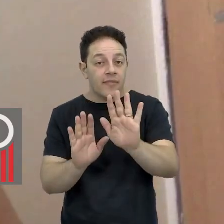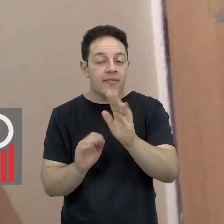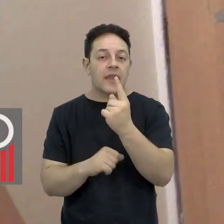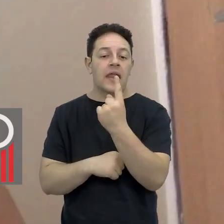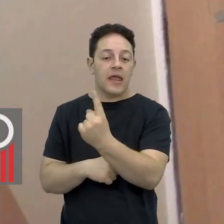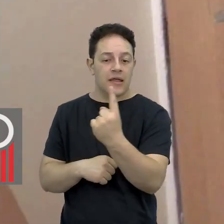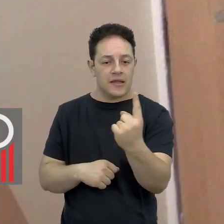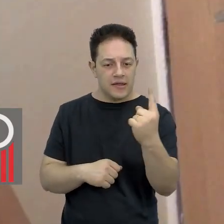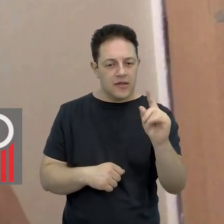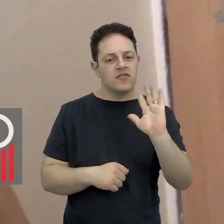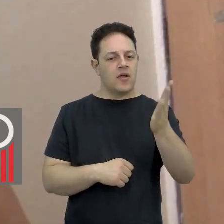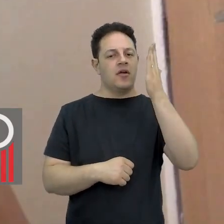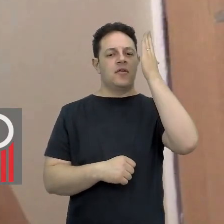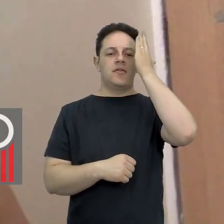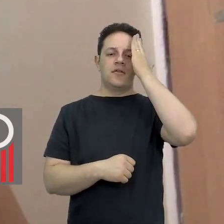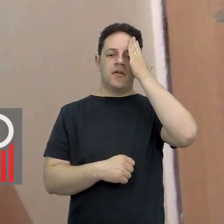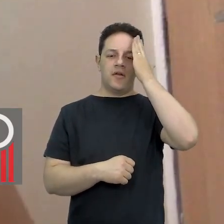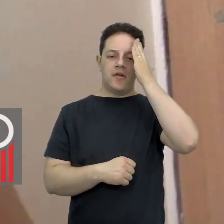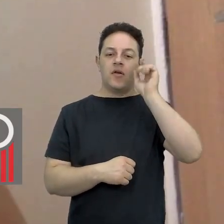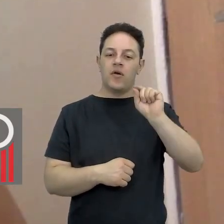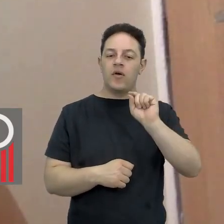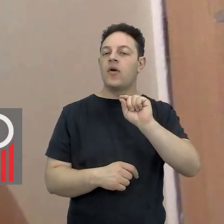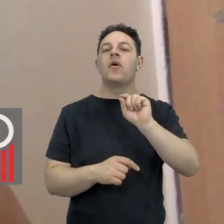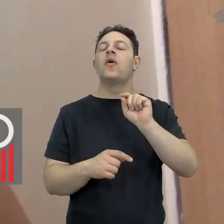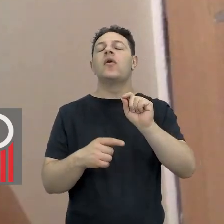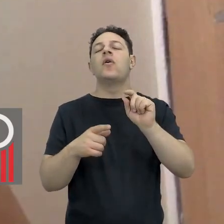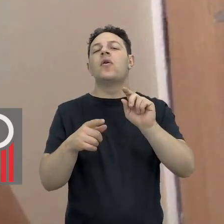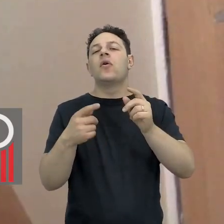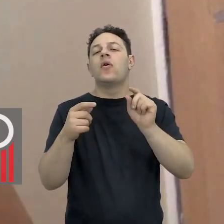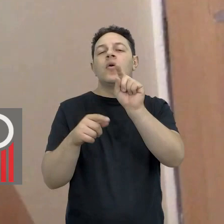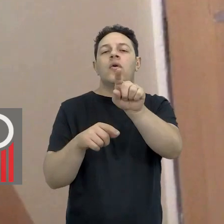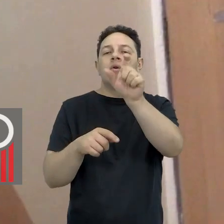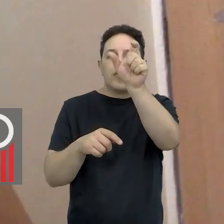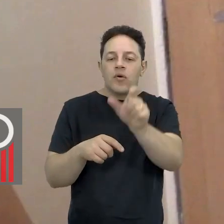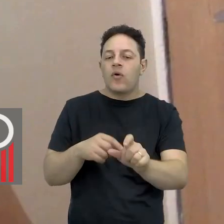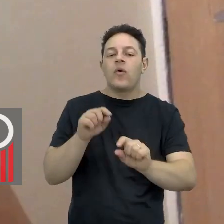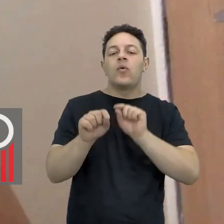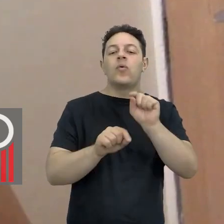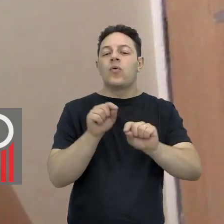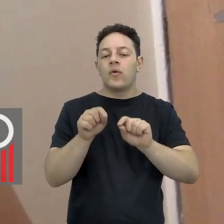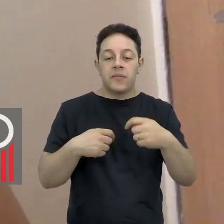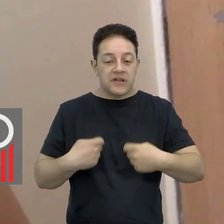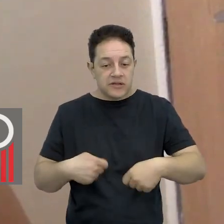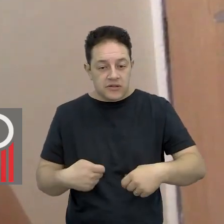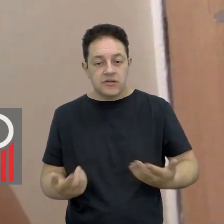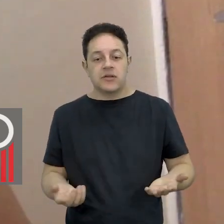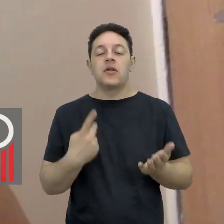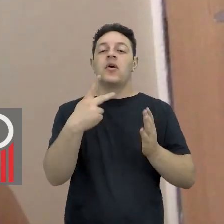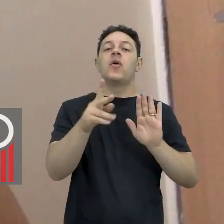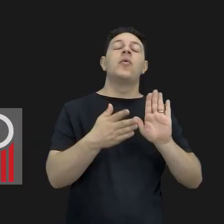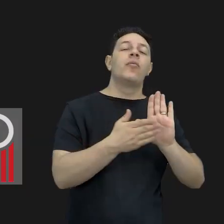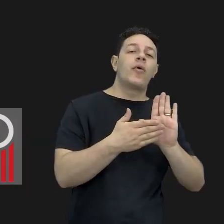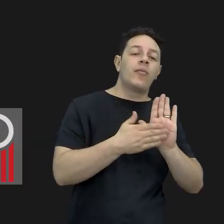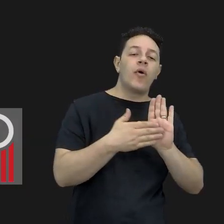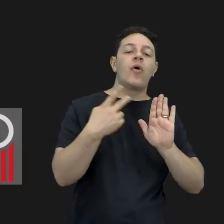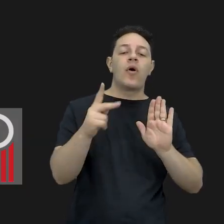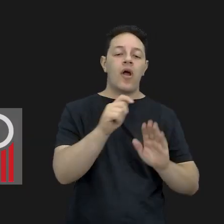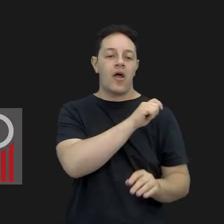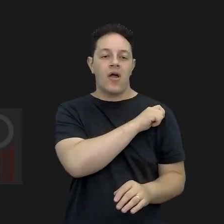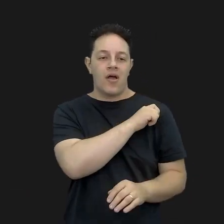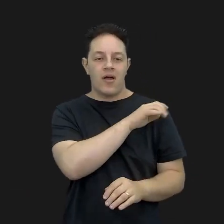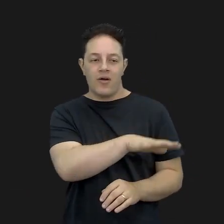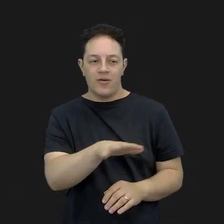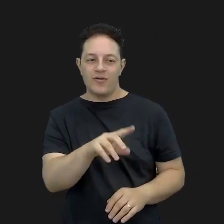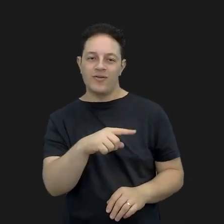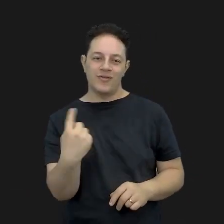cada um sabe a sua realidade, as suas propostas para os seus